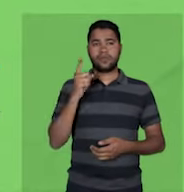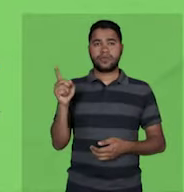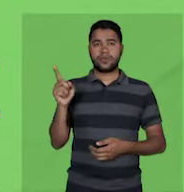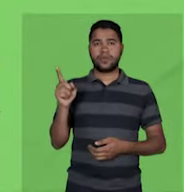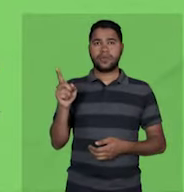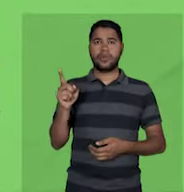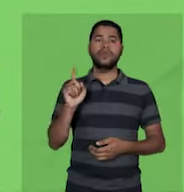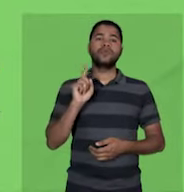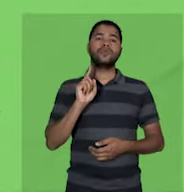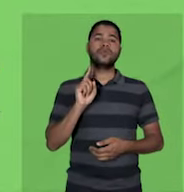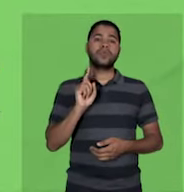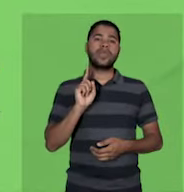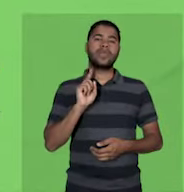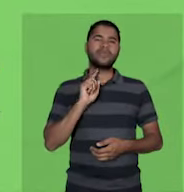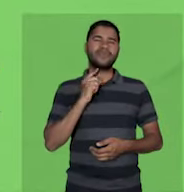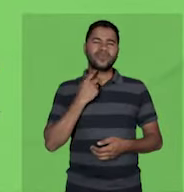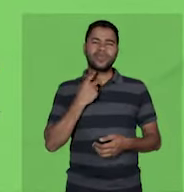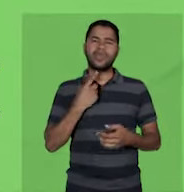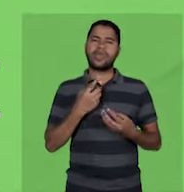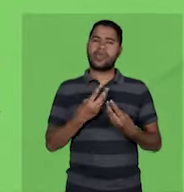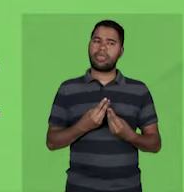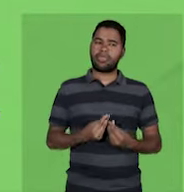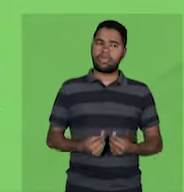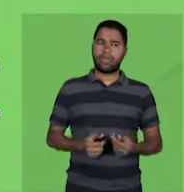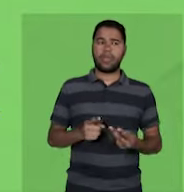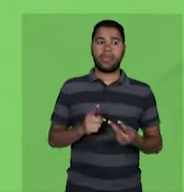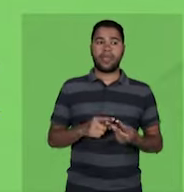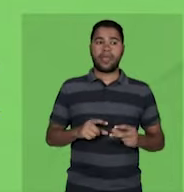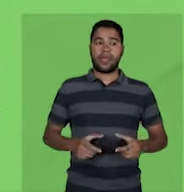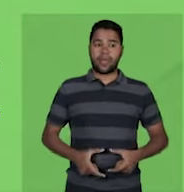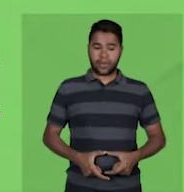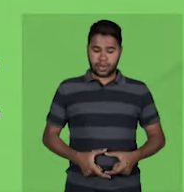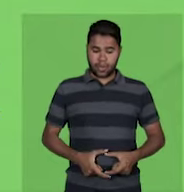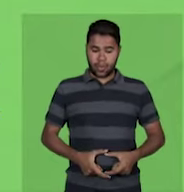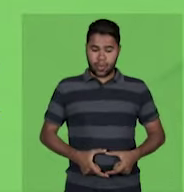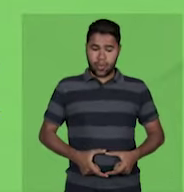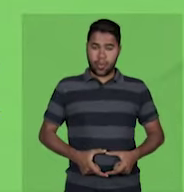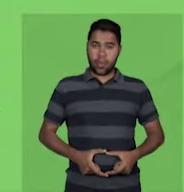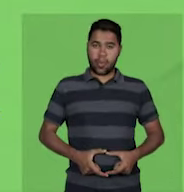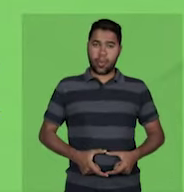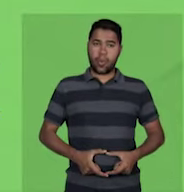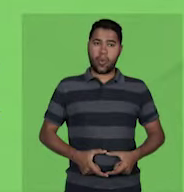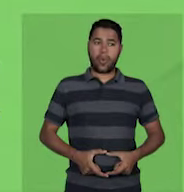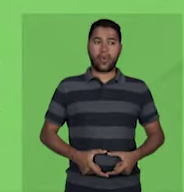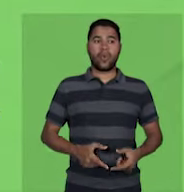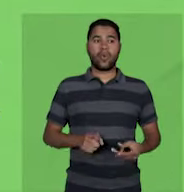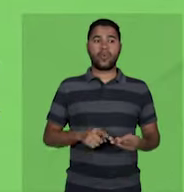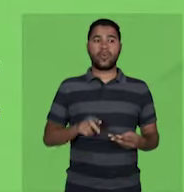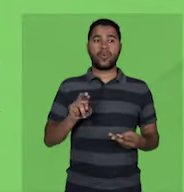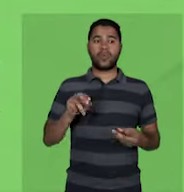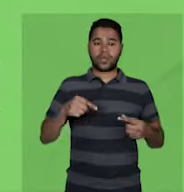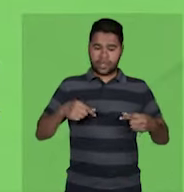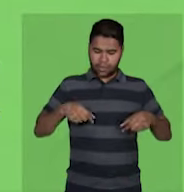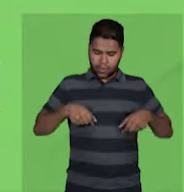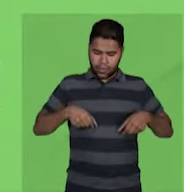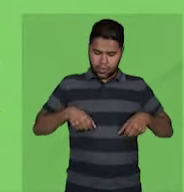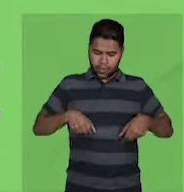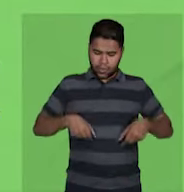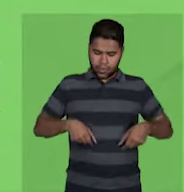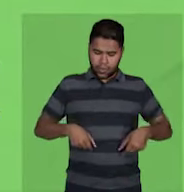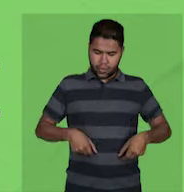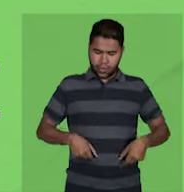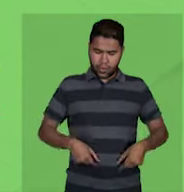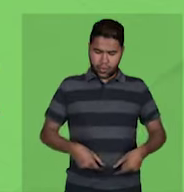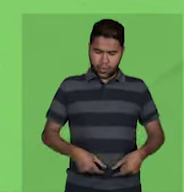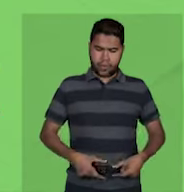filtragem das impurezas do sangue. A bexiga vai receber e armazenar. O ureter vai conduzir a urina